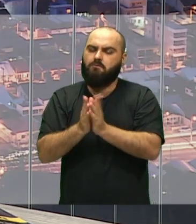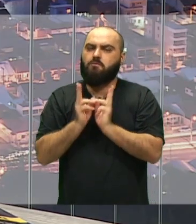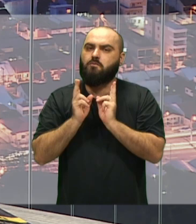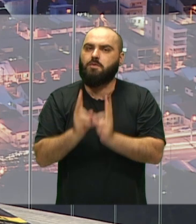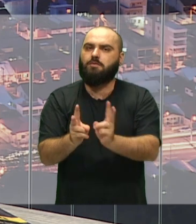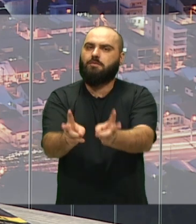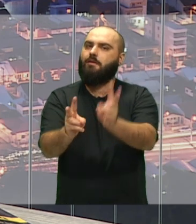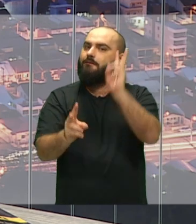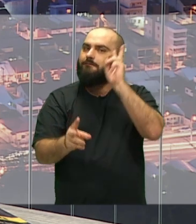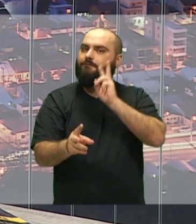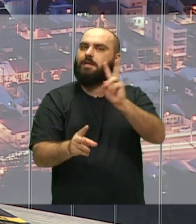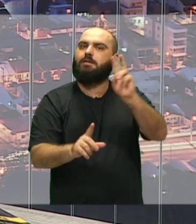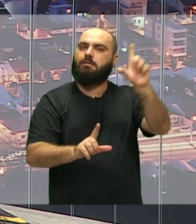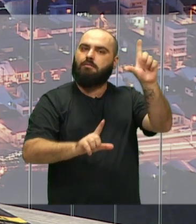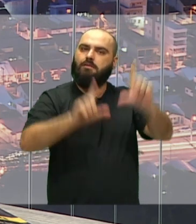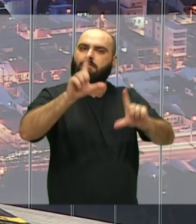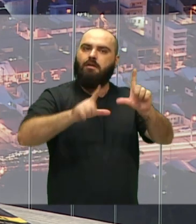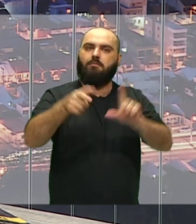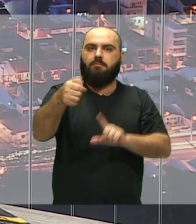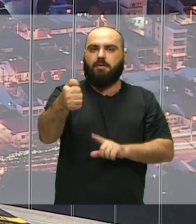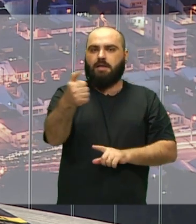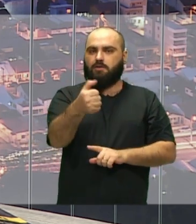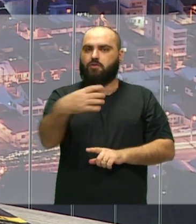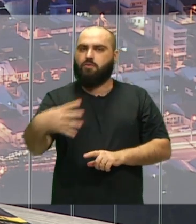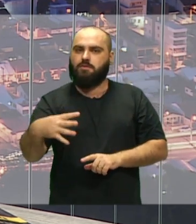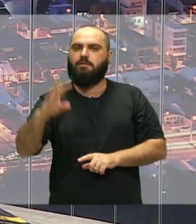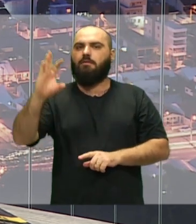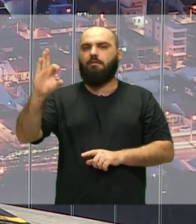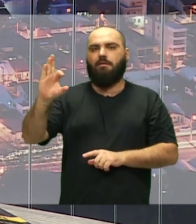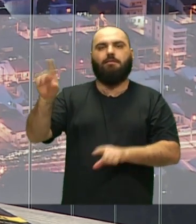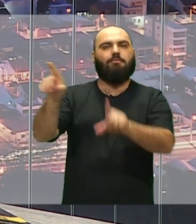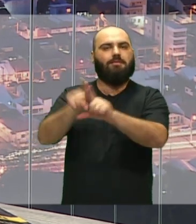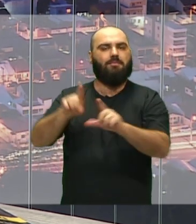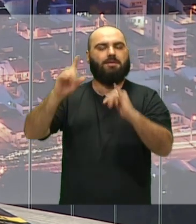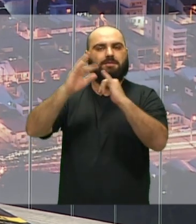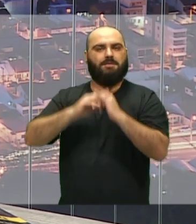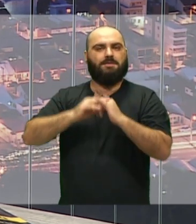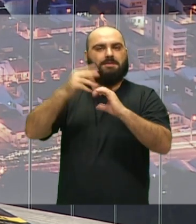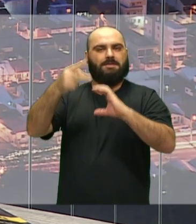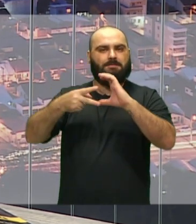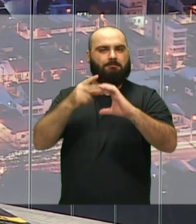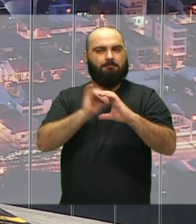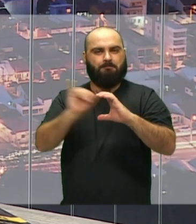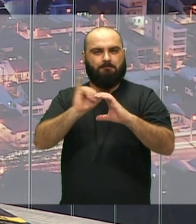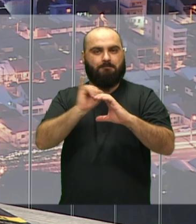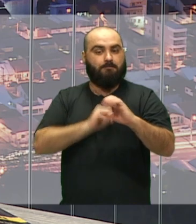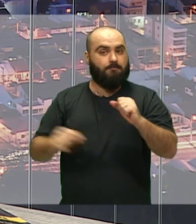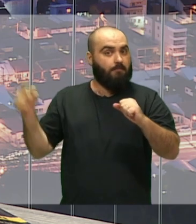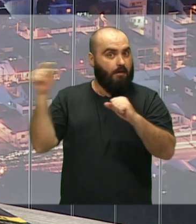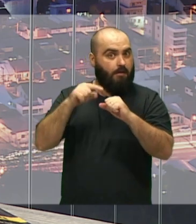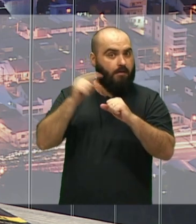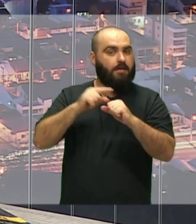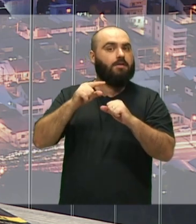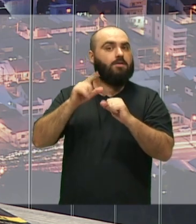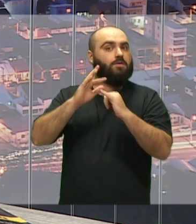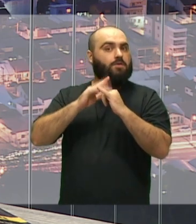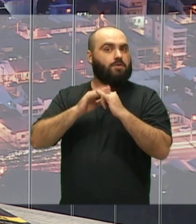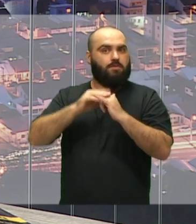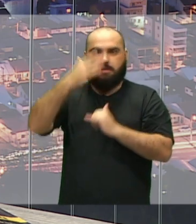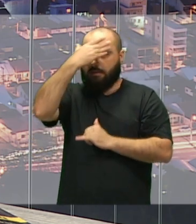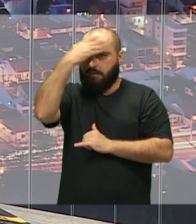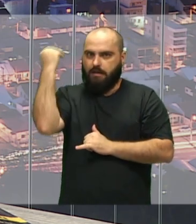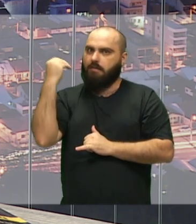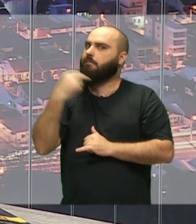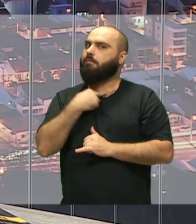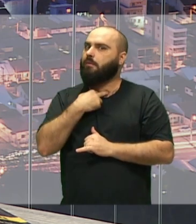nossa programação aqui no canal 14 da Claro e também no YouTube da Câmara de Vereadores de Itajaí. Lá no YouTube, não se esqueça, tá?